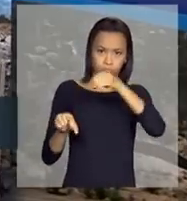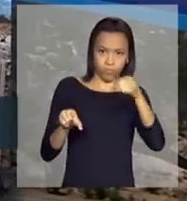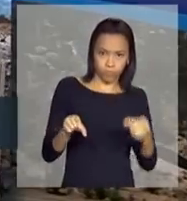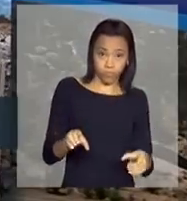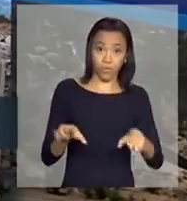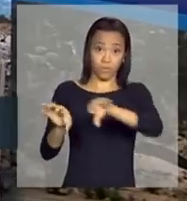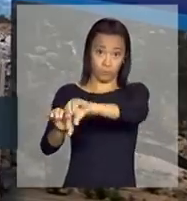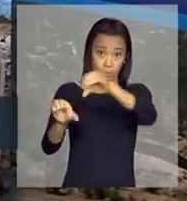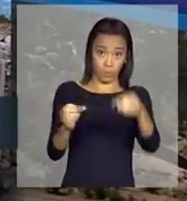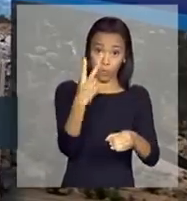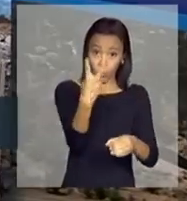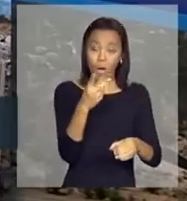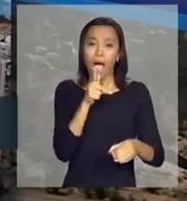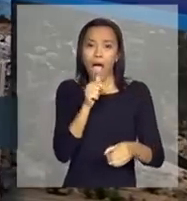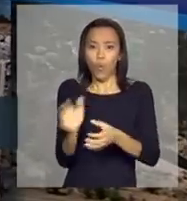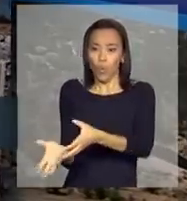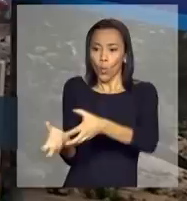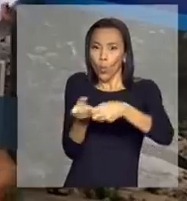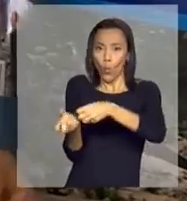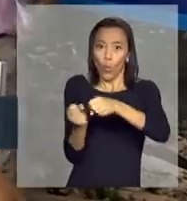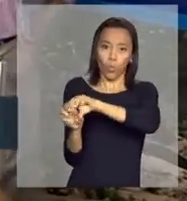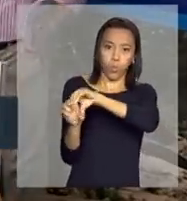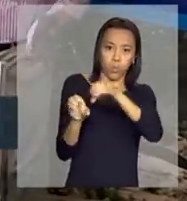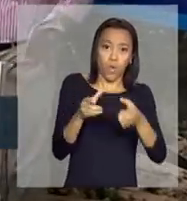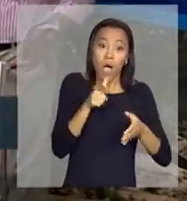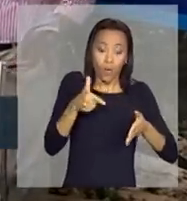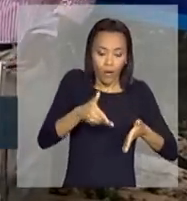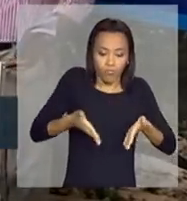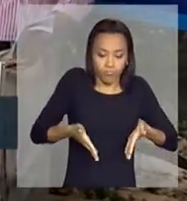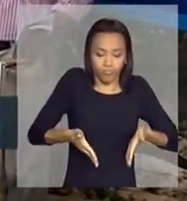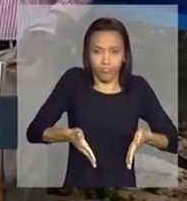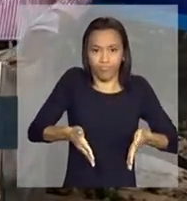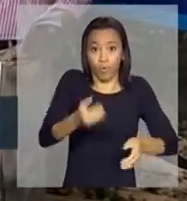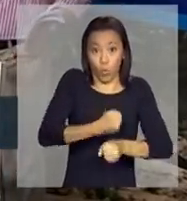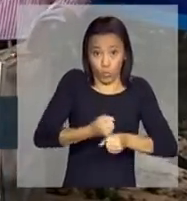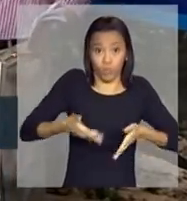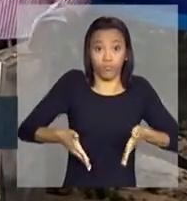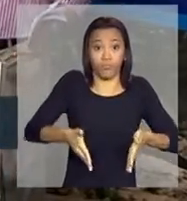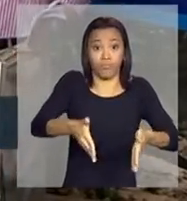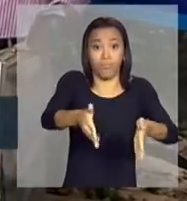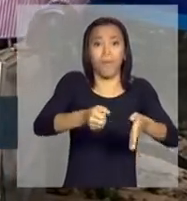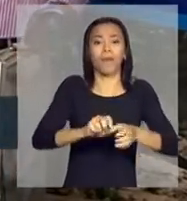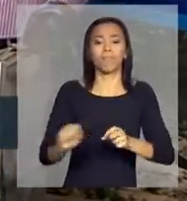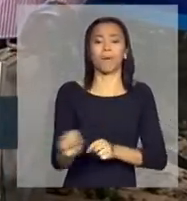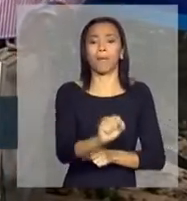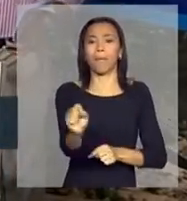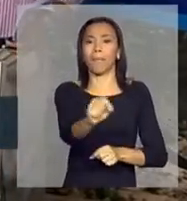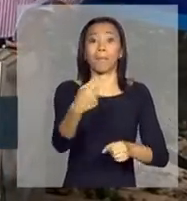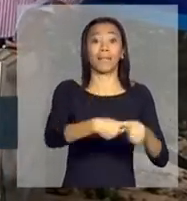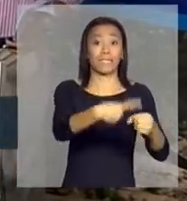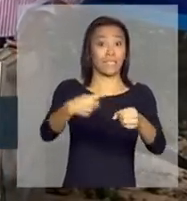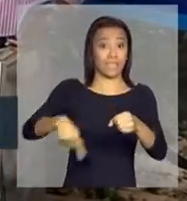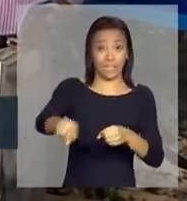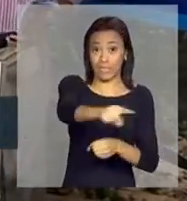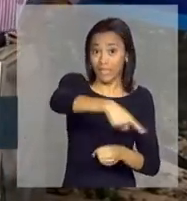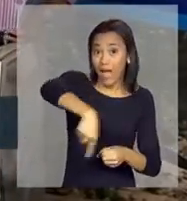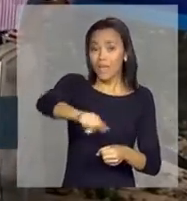beira do rio e fazem a captação da água, levam até esse canal e para distribuir para as cidades